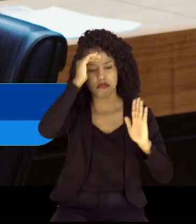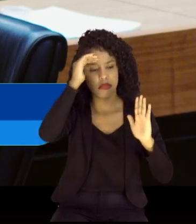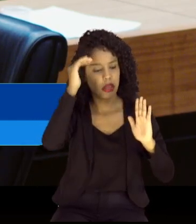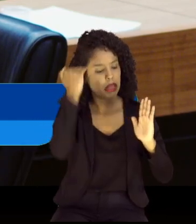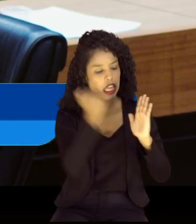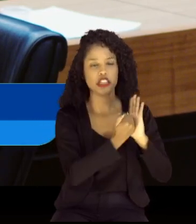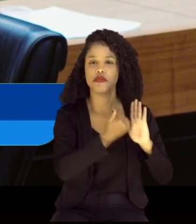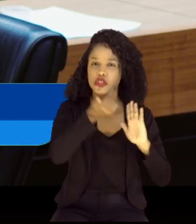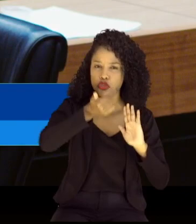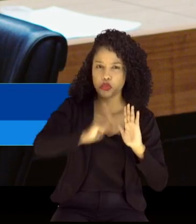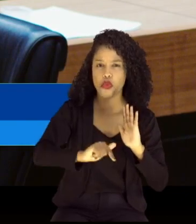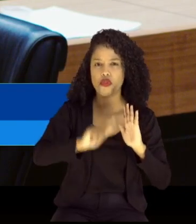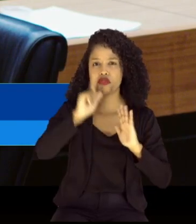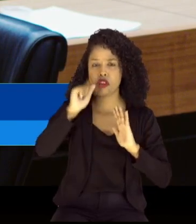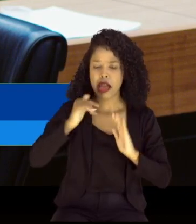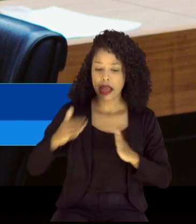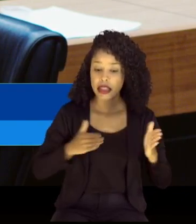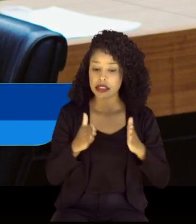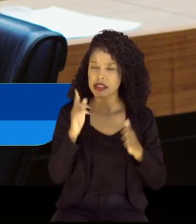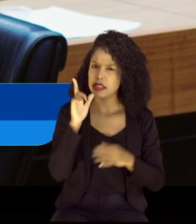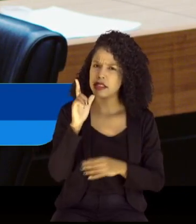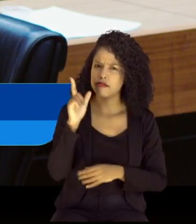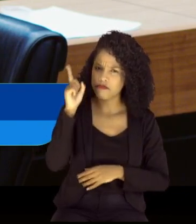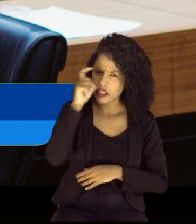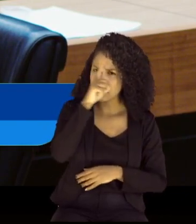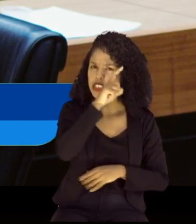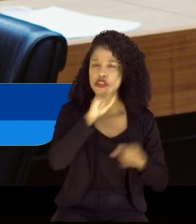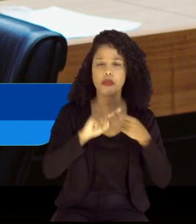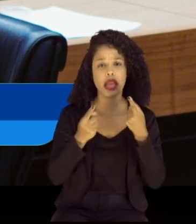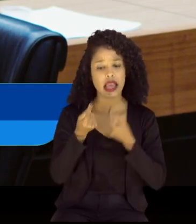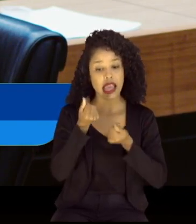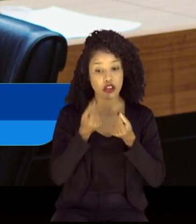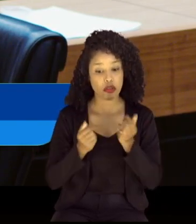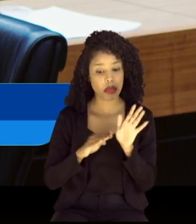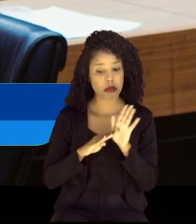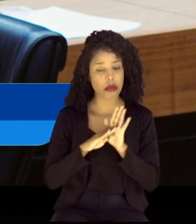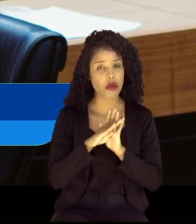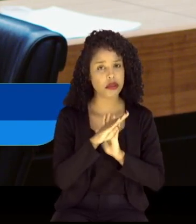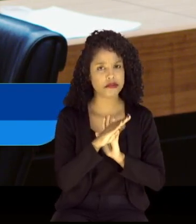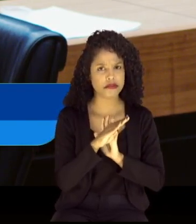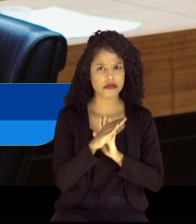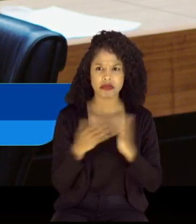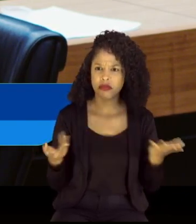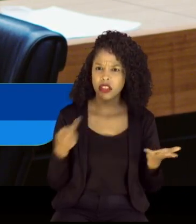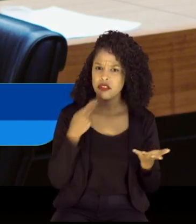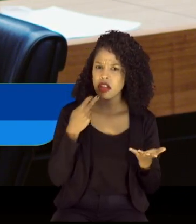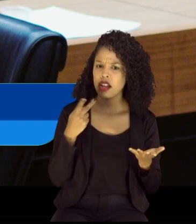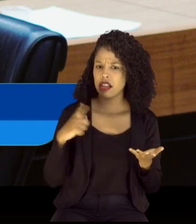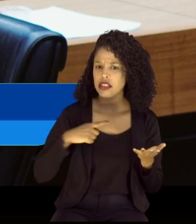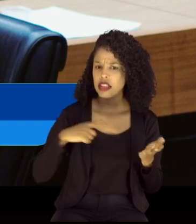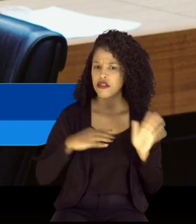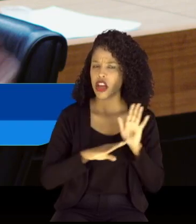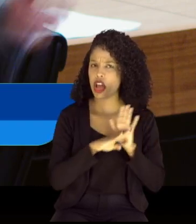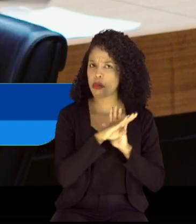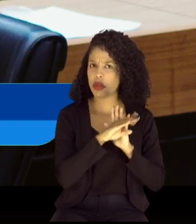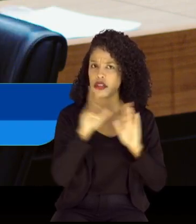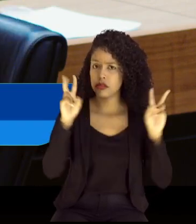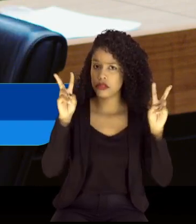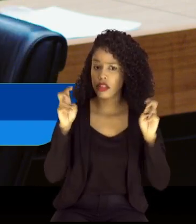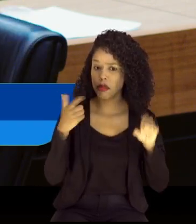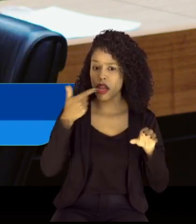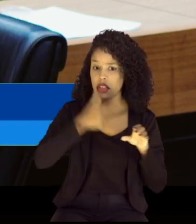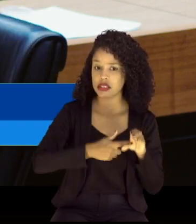árduo, difícil, mas a economia está dando resultado. Eu acho graça quando se enaltece aqui um aumento que houve na gasolina, depois